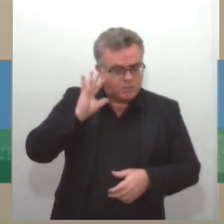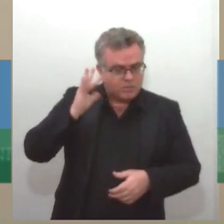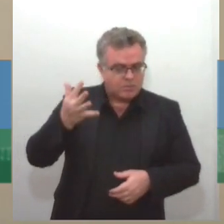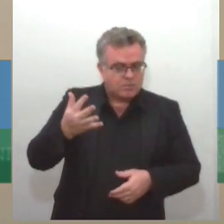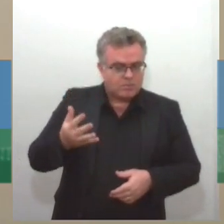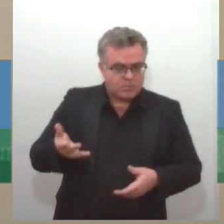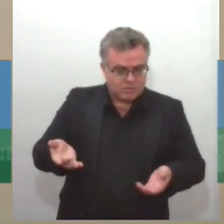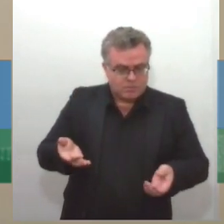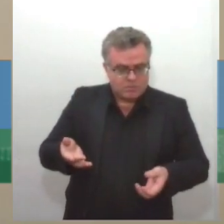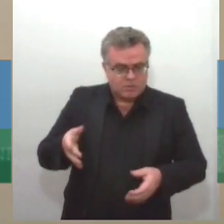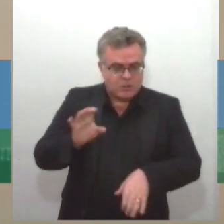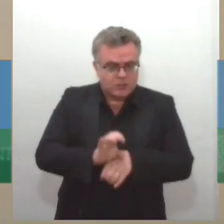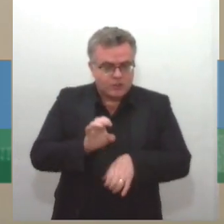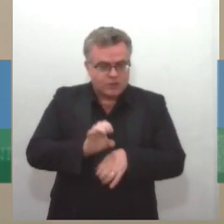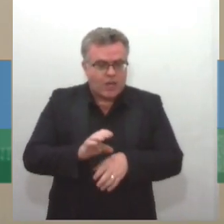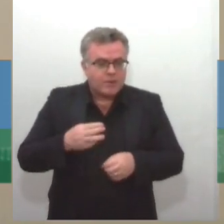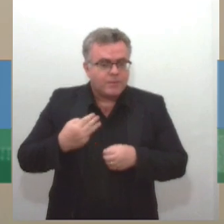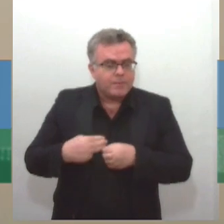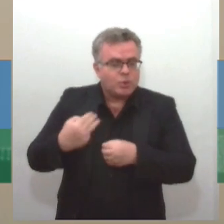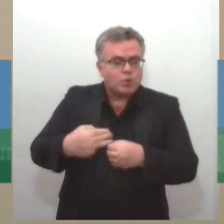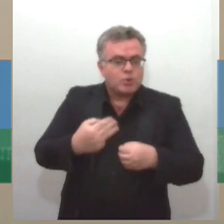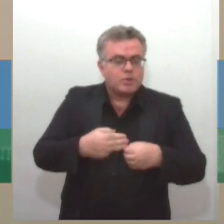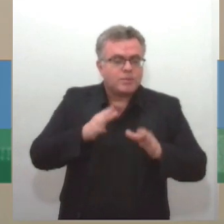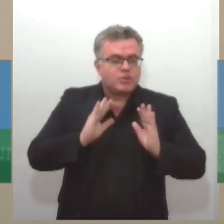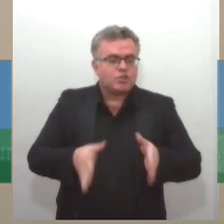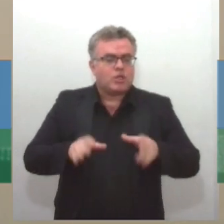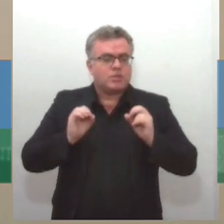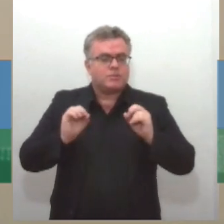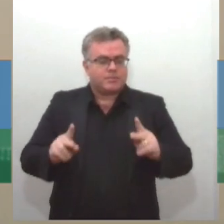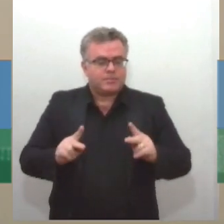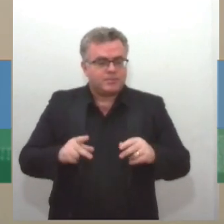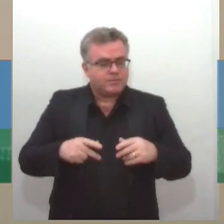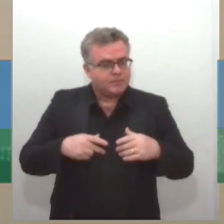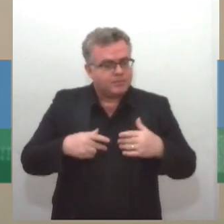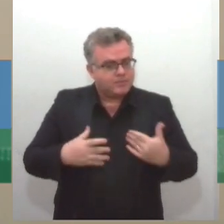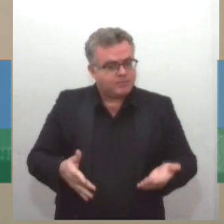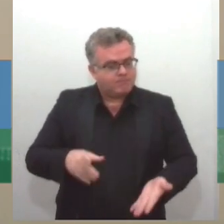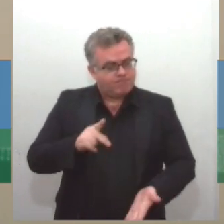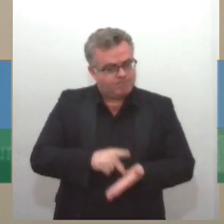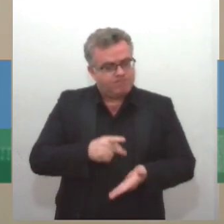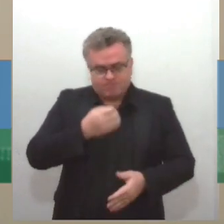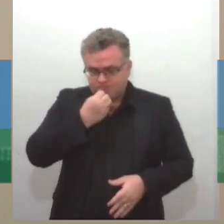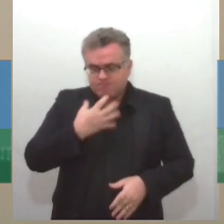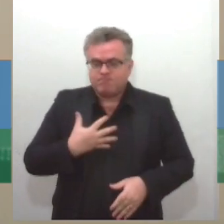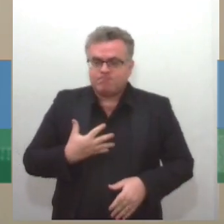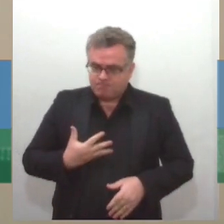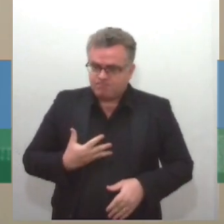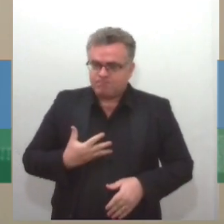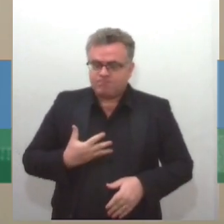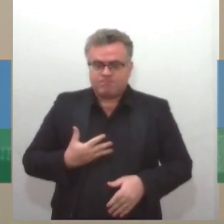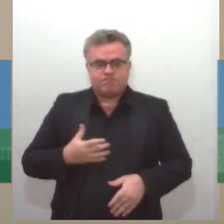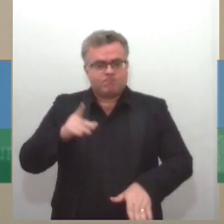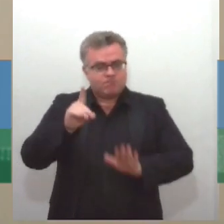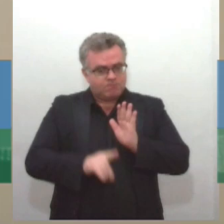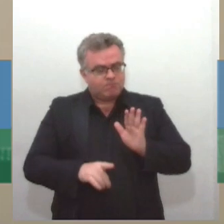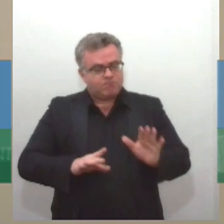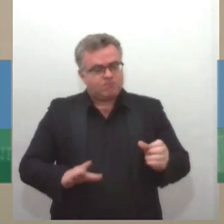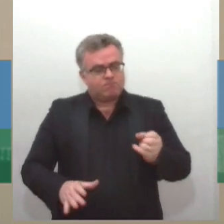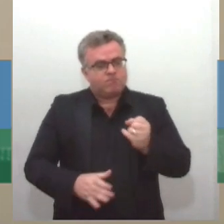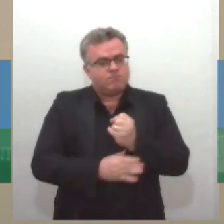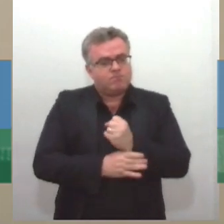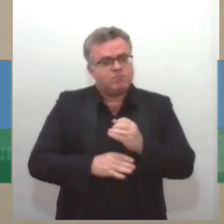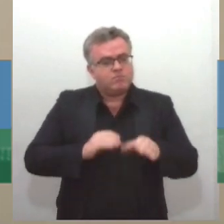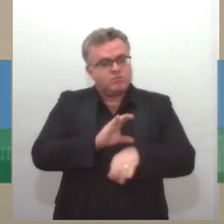nossos municípios, os estados e a União Federal, de forma mais efetiva, garantam os direitos assegurados pela nossa